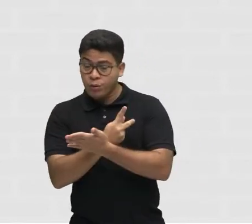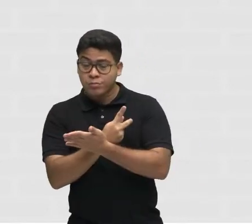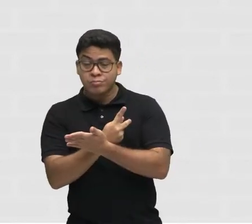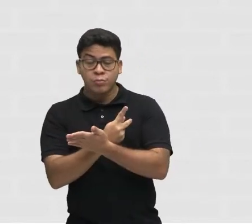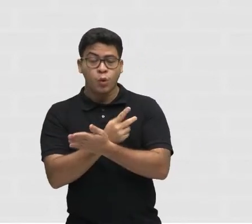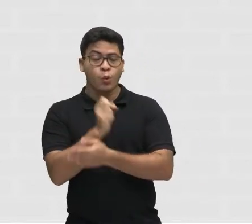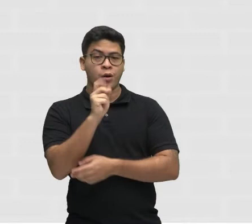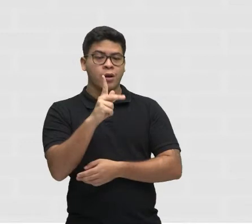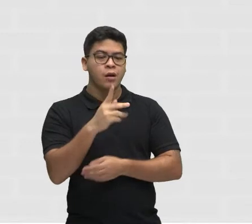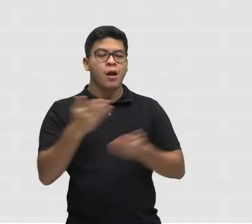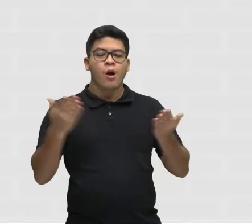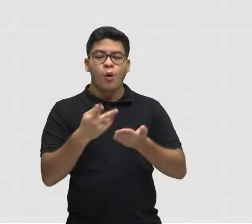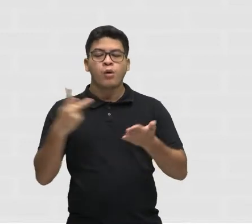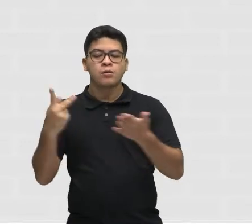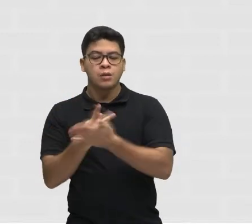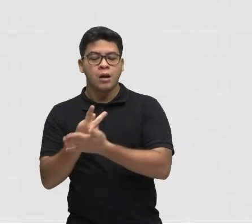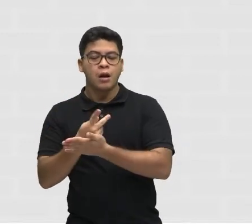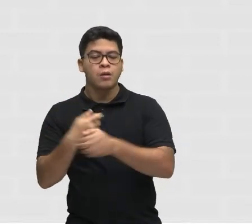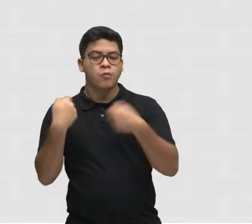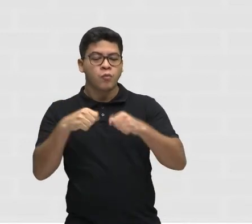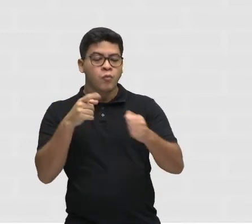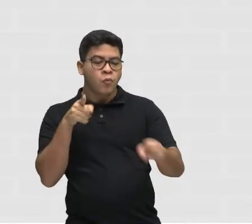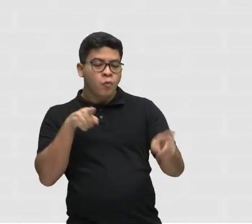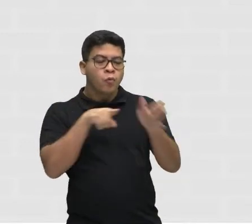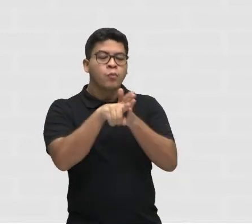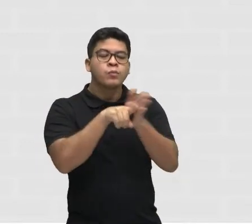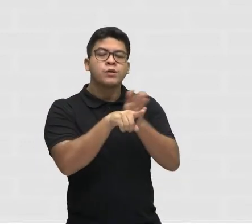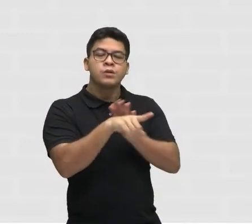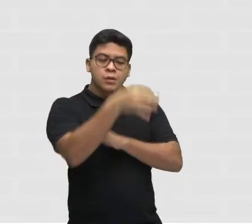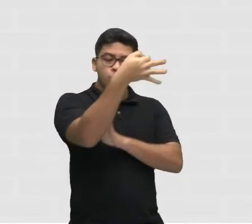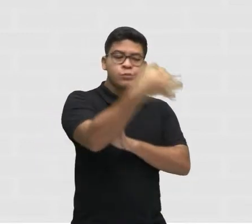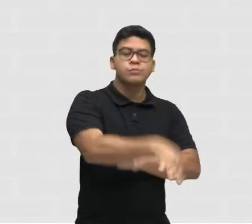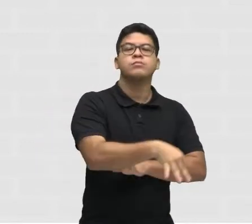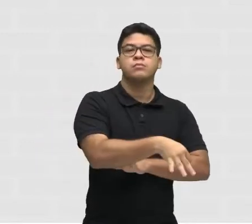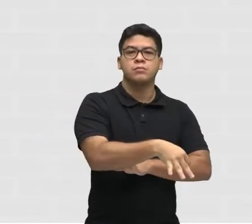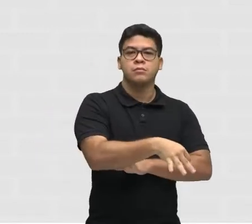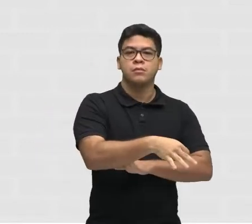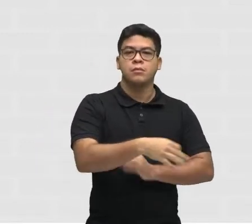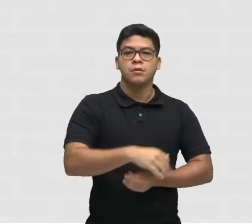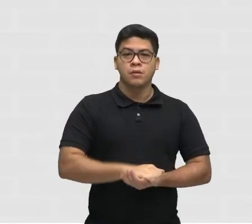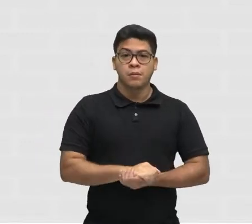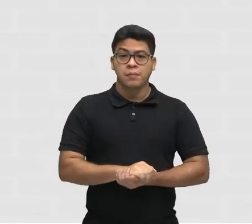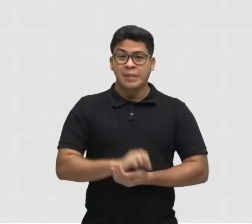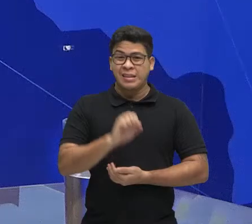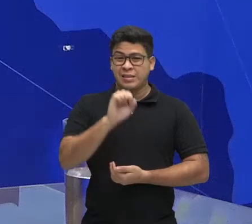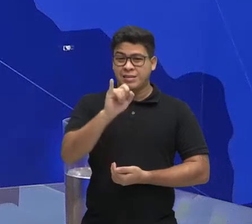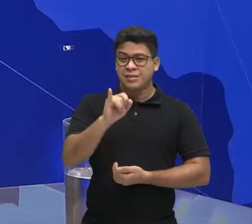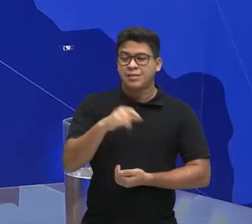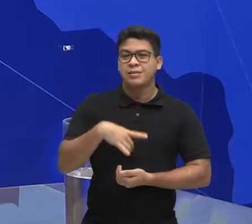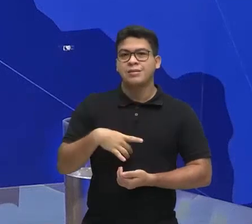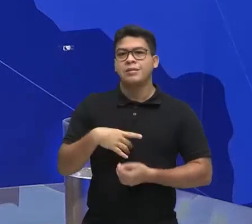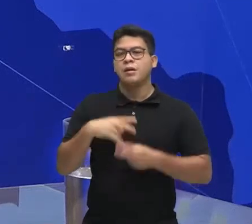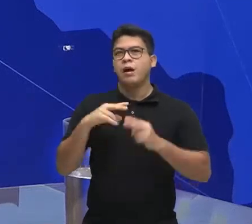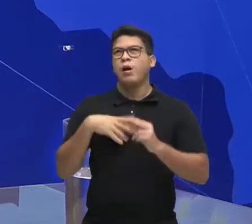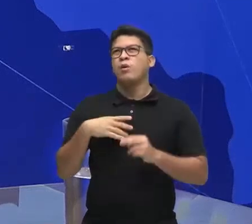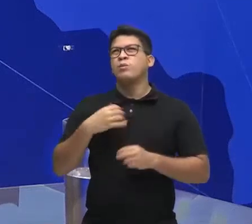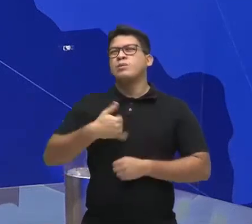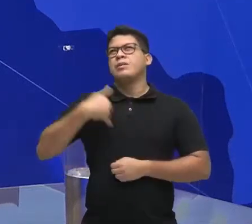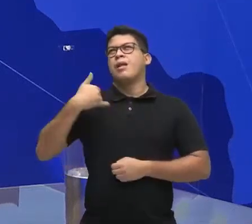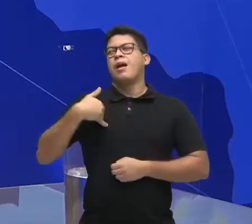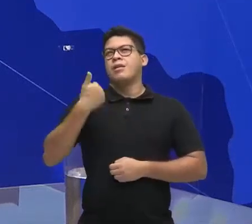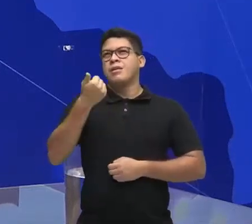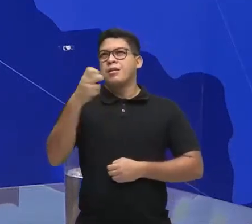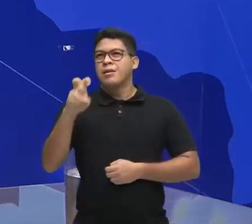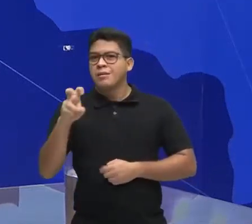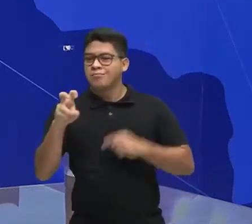mim. Eu sempre sou um pouco mais do que eu fui quando eu estava em sofrimento. Aos 15 anos, eu perdi